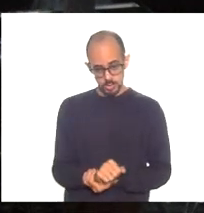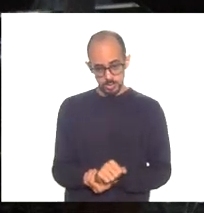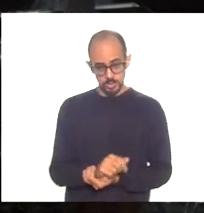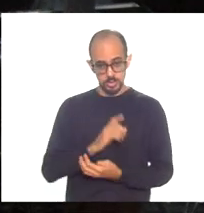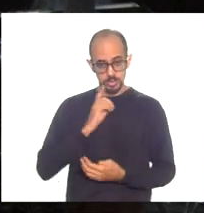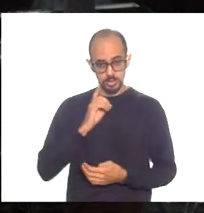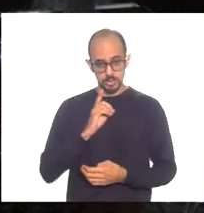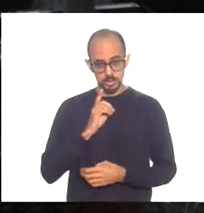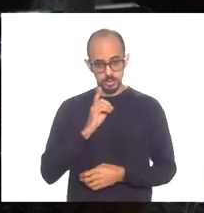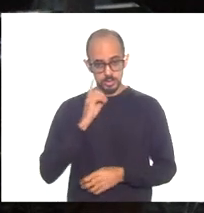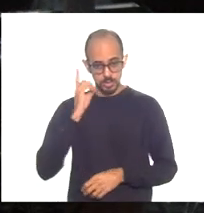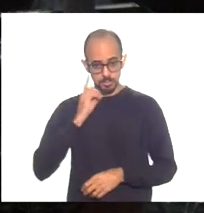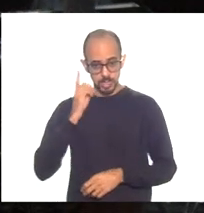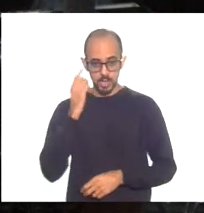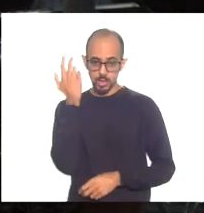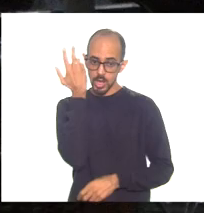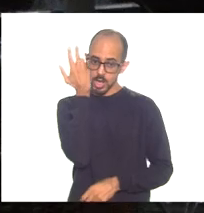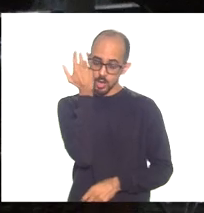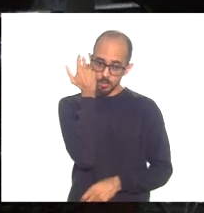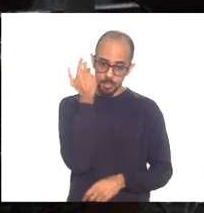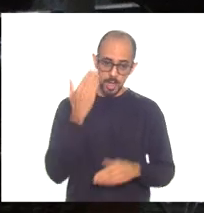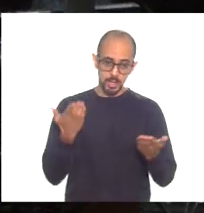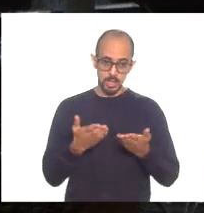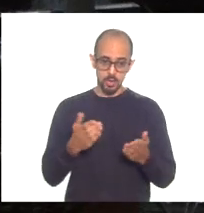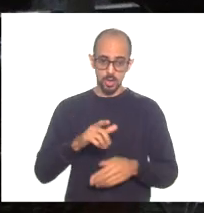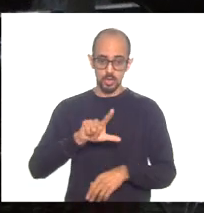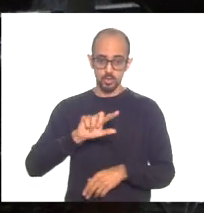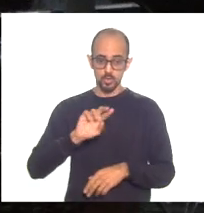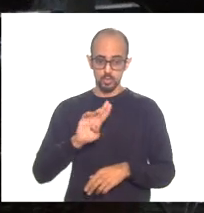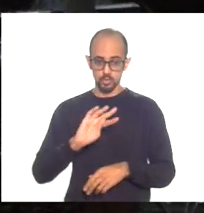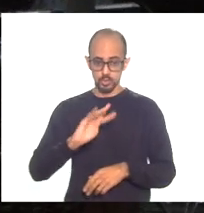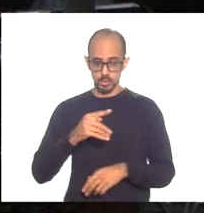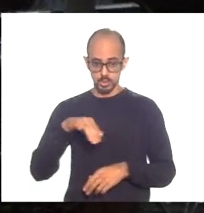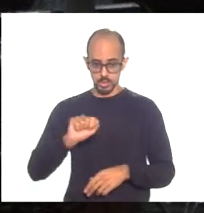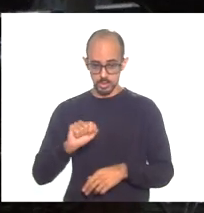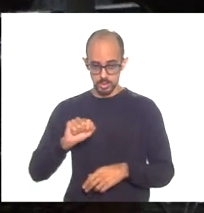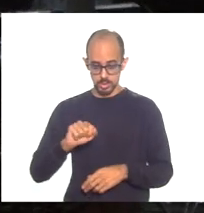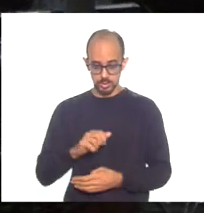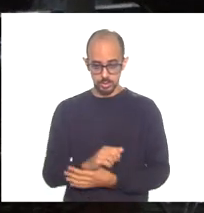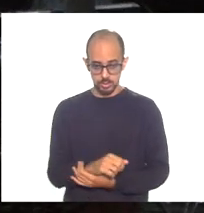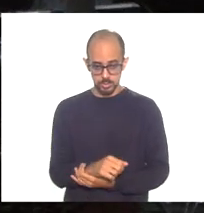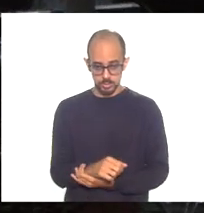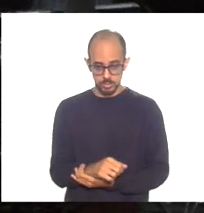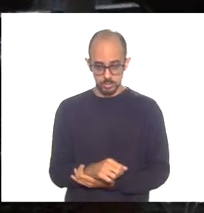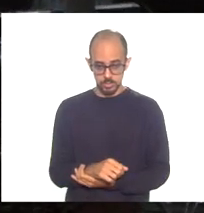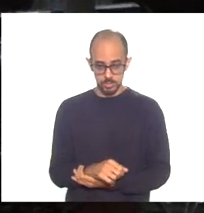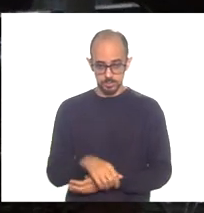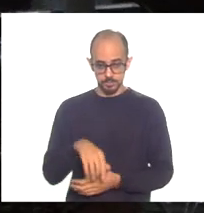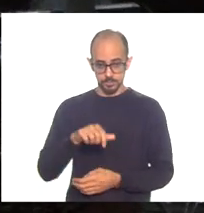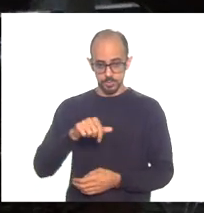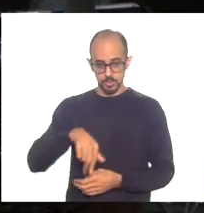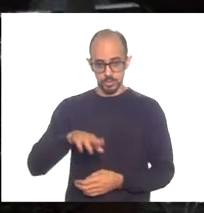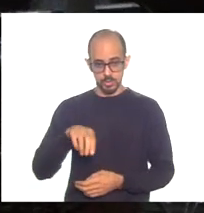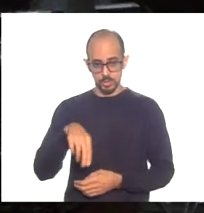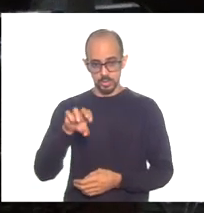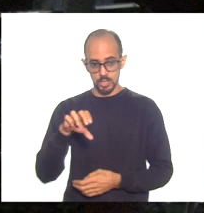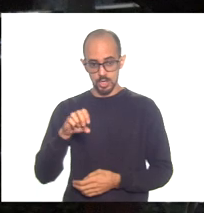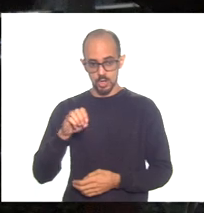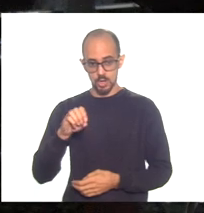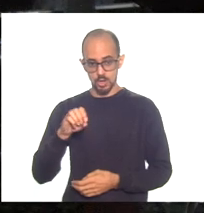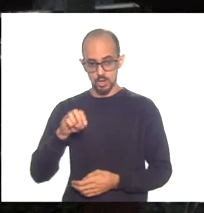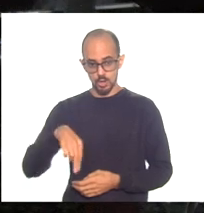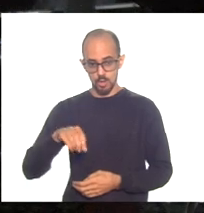deputado Eliomar e agora a Lucinha. Se Vossa Excelência quiser se inscrever, deputado Rodrigo. Eu também, Rodrigo. Presidente, que no bloco. Ok. Renata Souza,